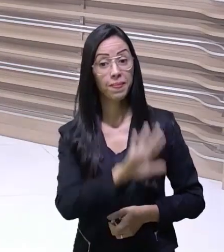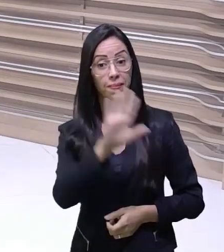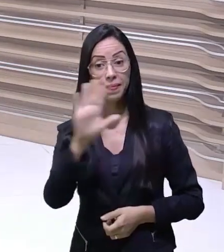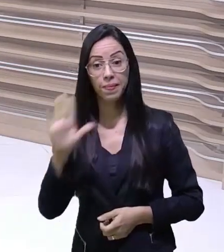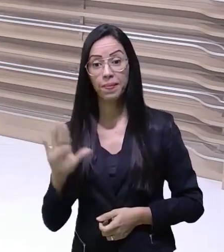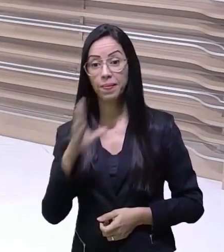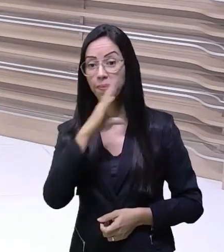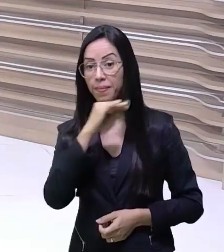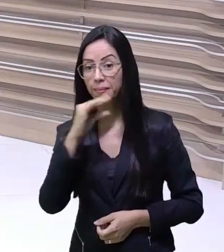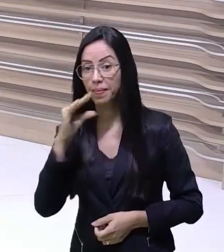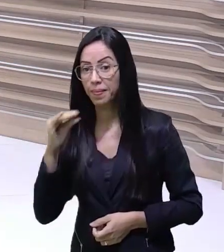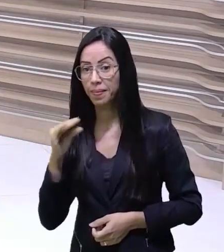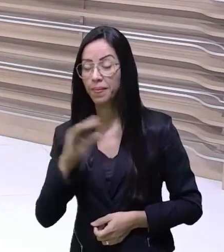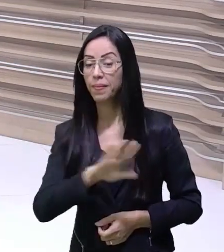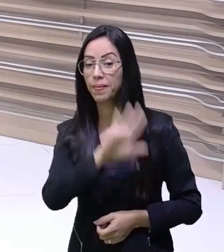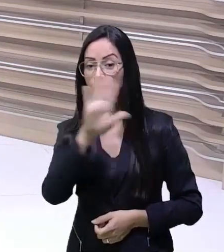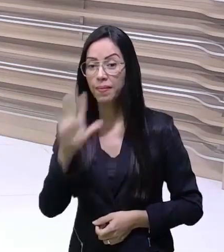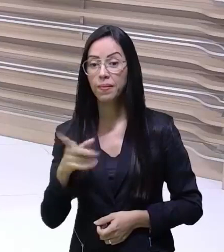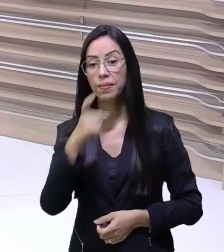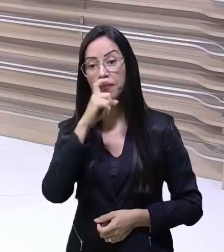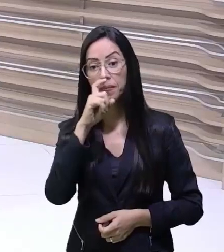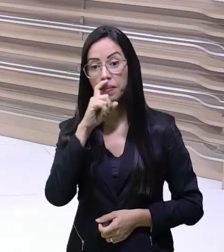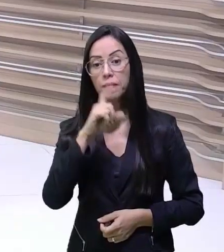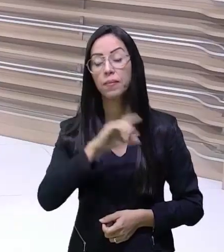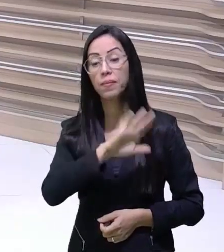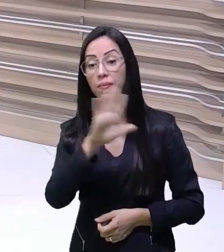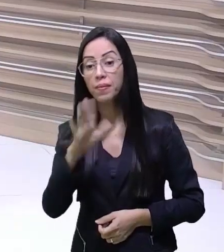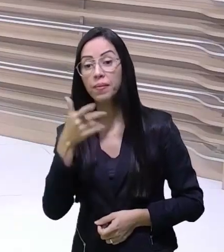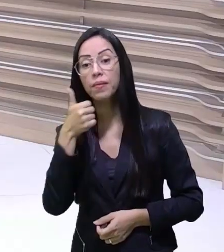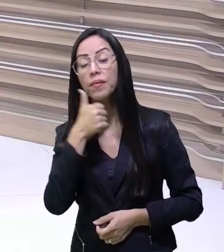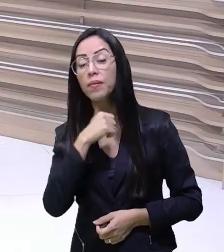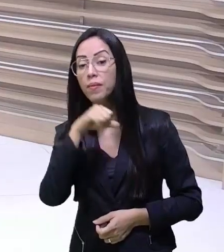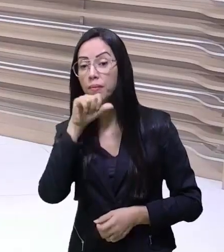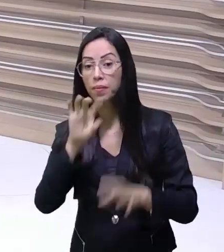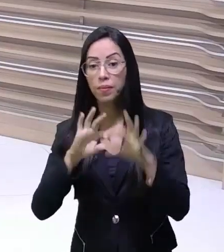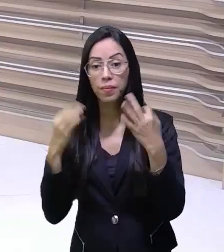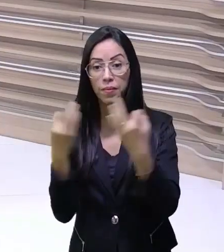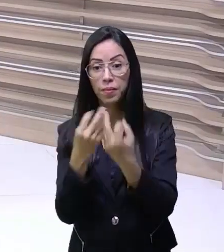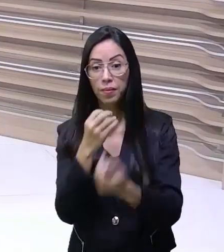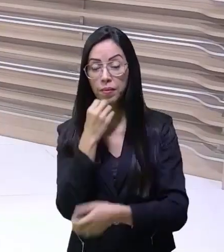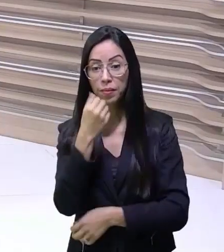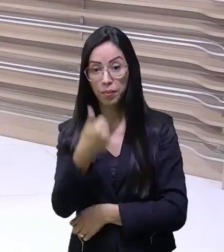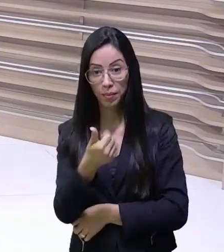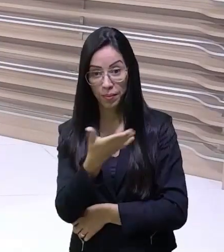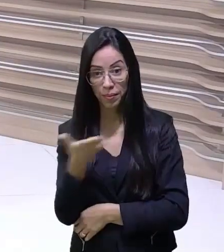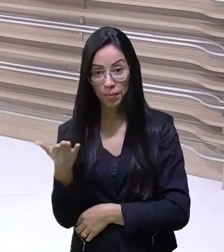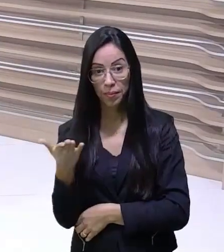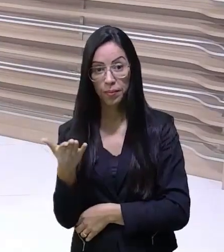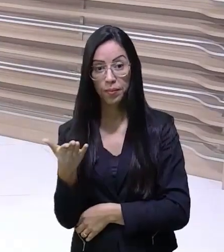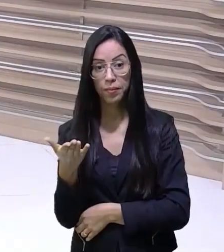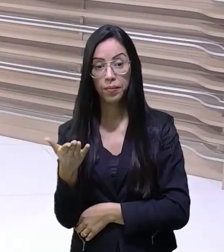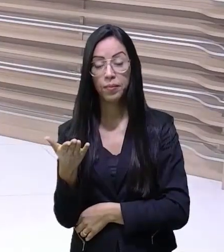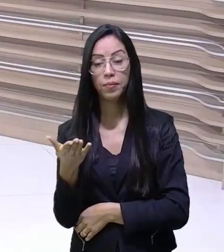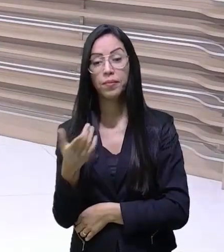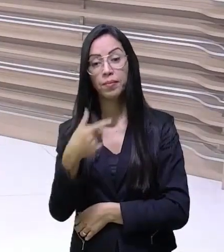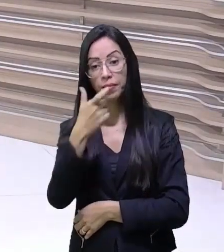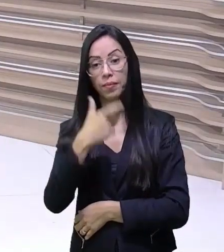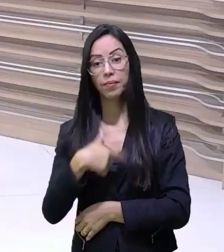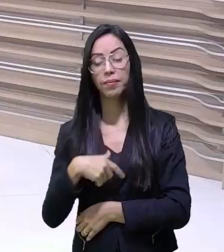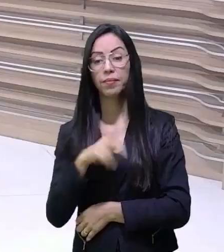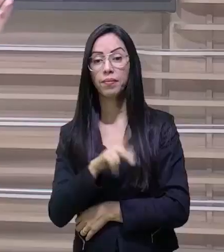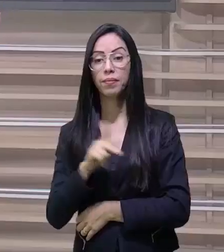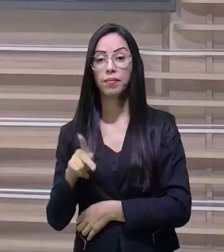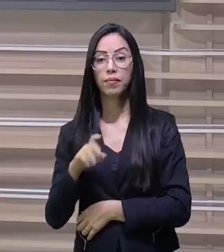Olá, crianças! Olá, papai! Olá, mamãe! Olá, família! Tudo bem com vocês? Eu sou a